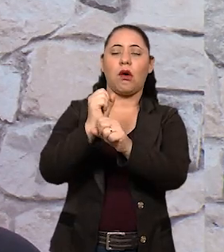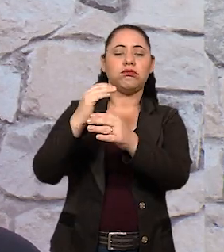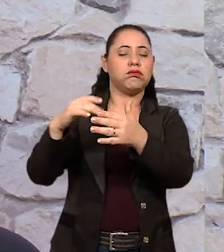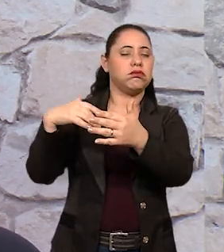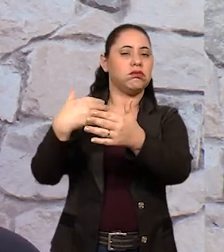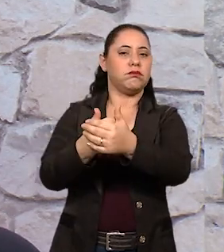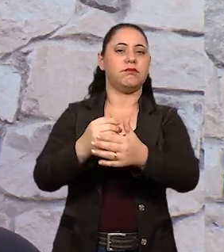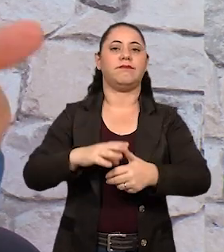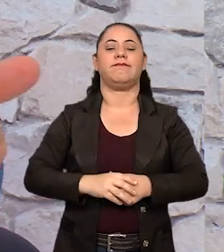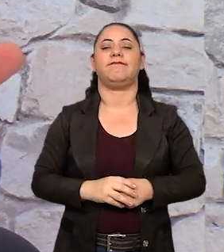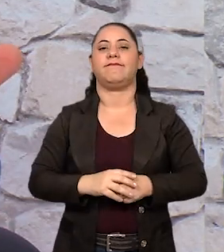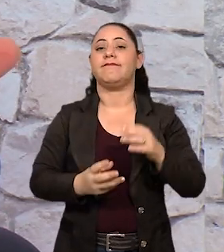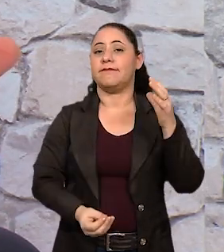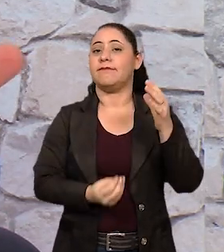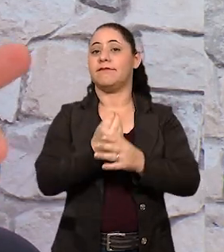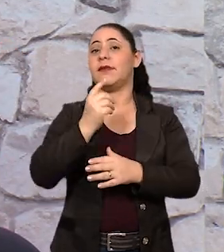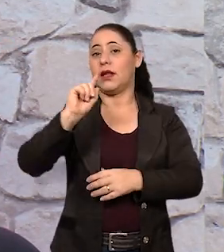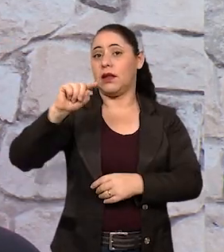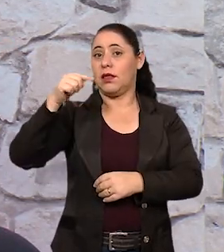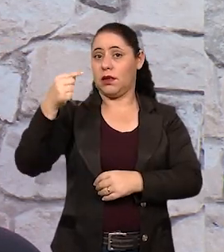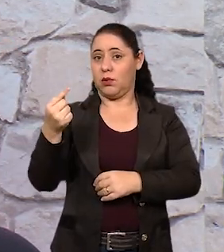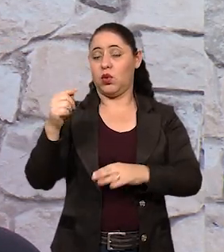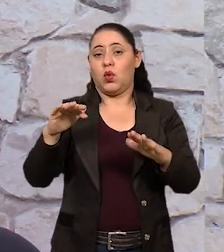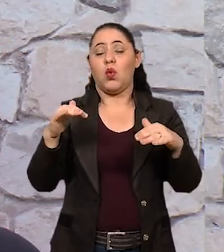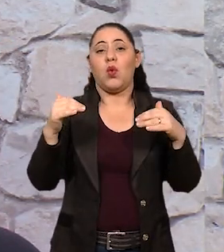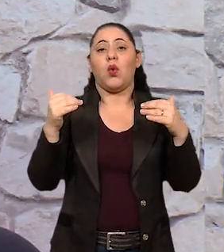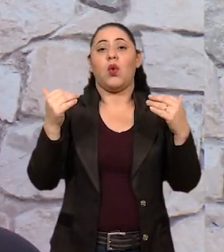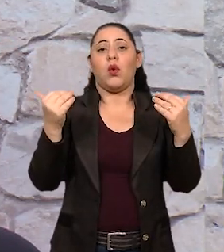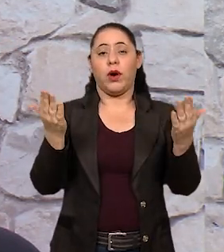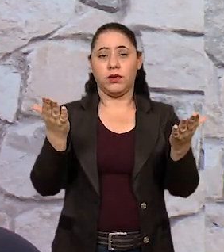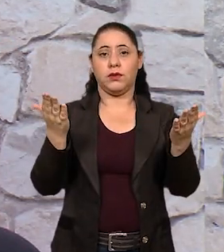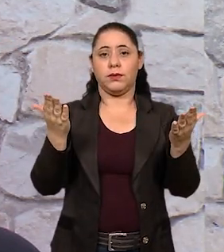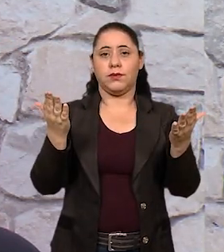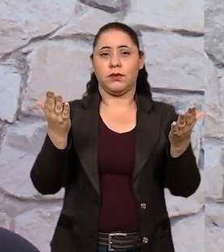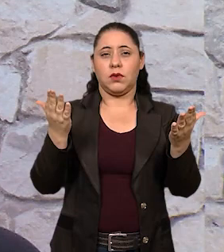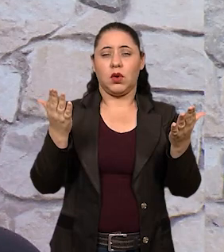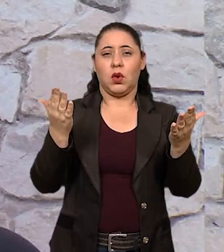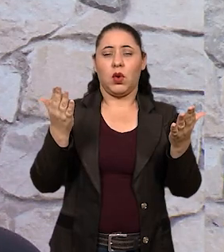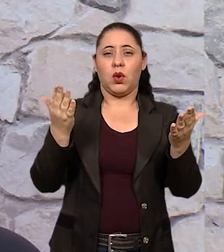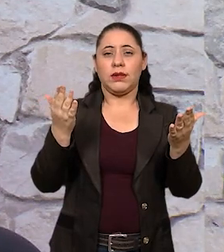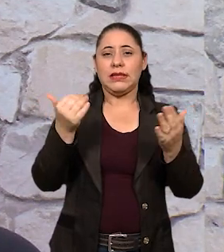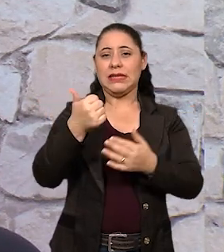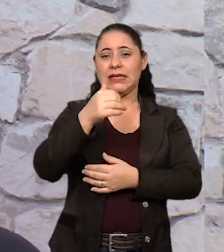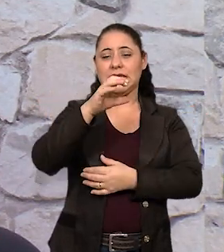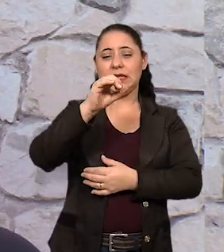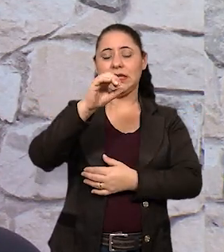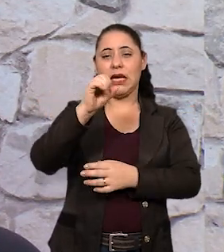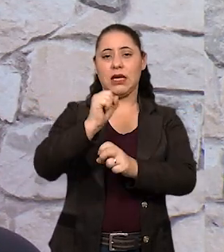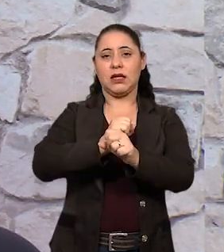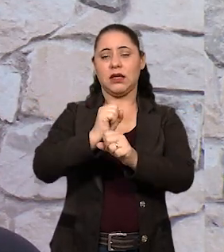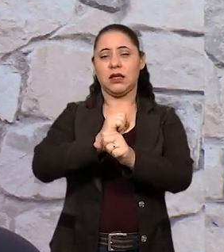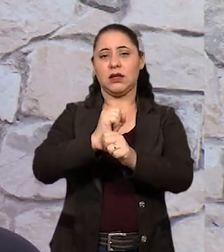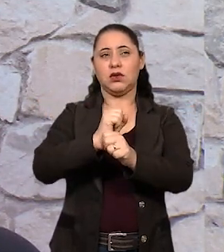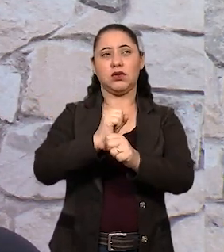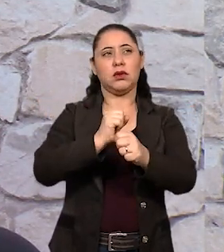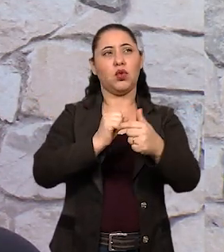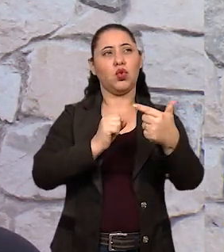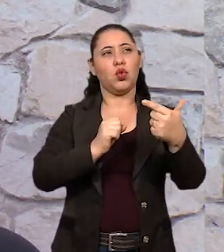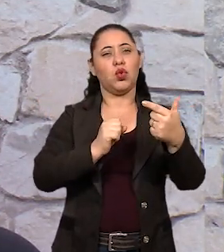ano. Instituímos e depois, quando do centenário da Ordem Demolei,